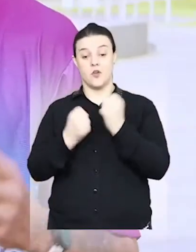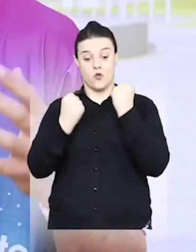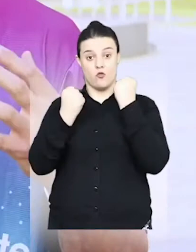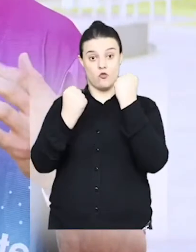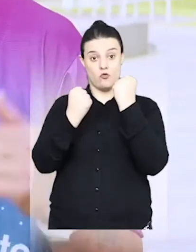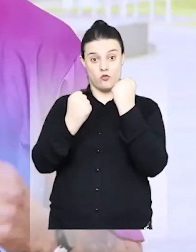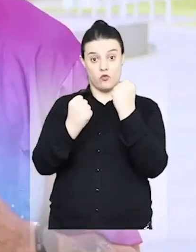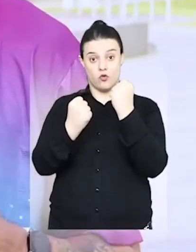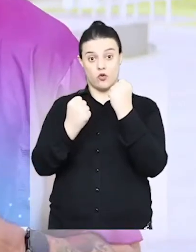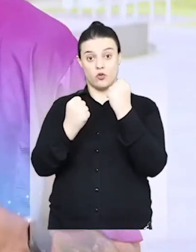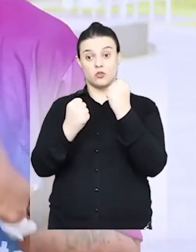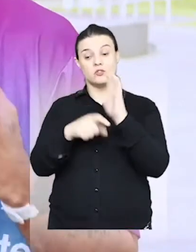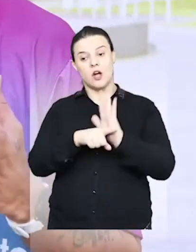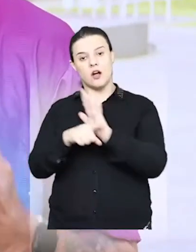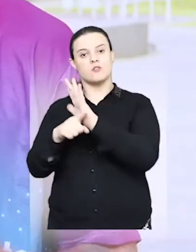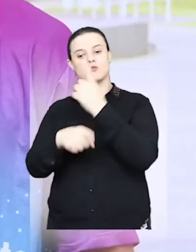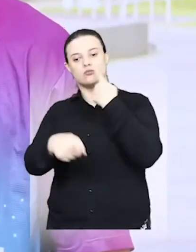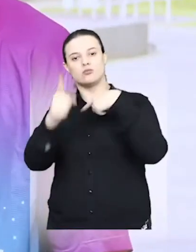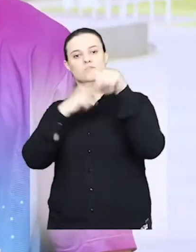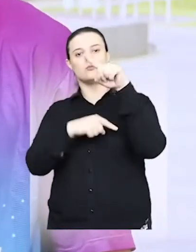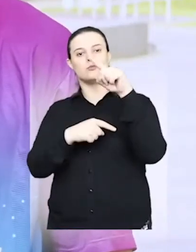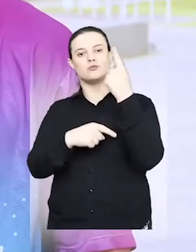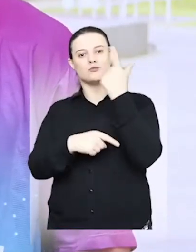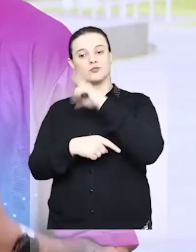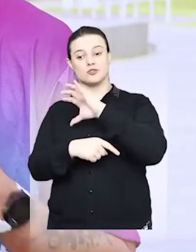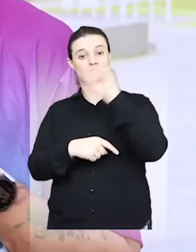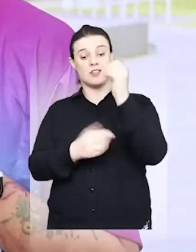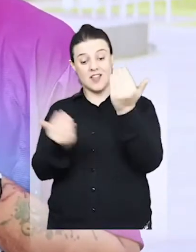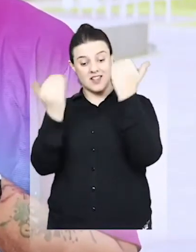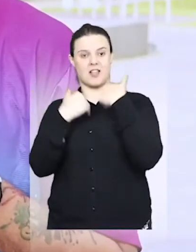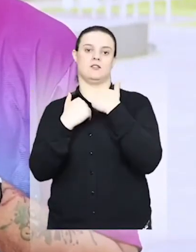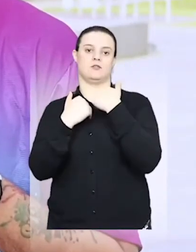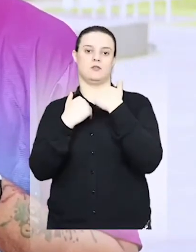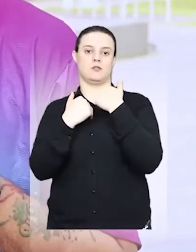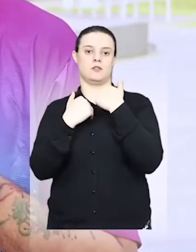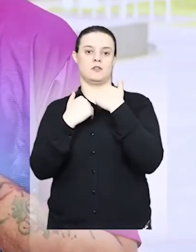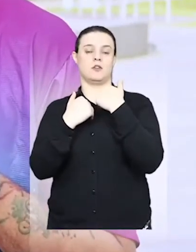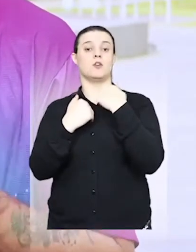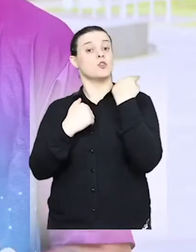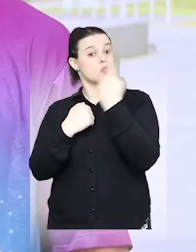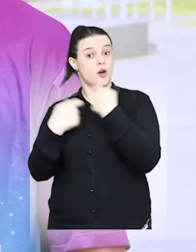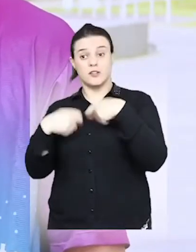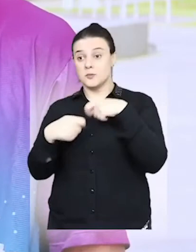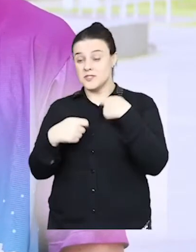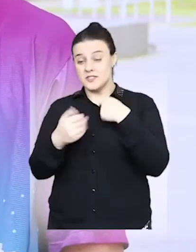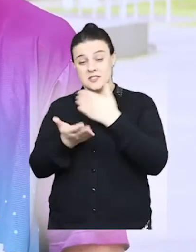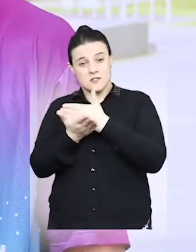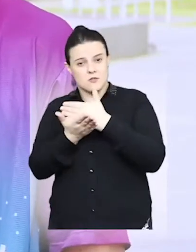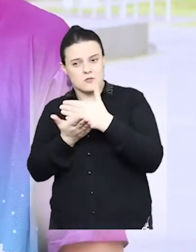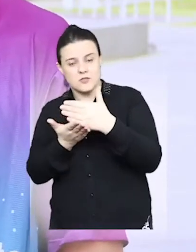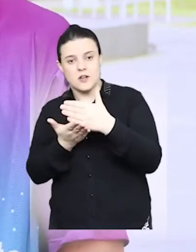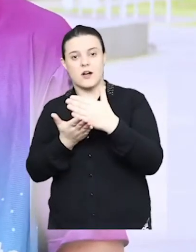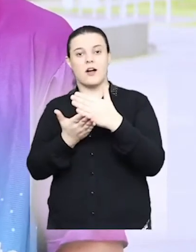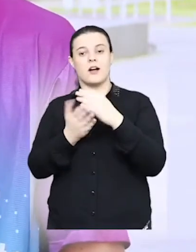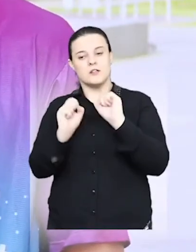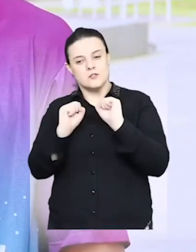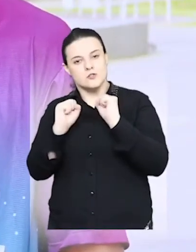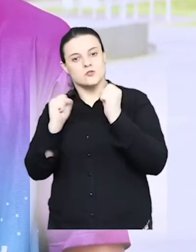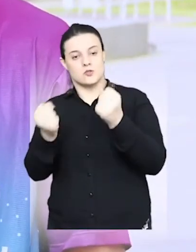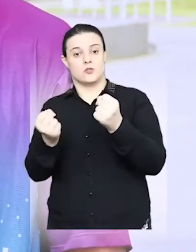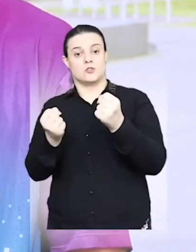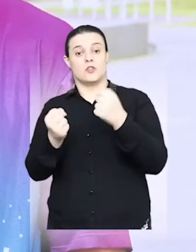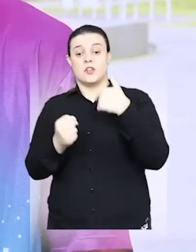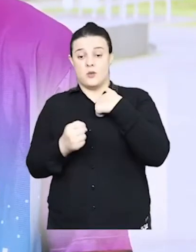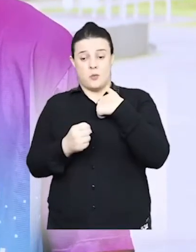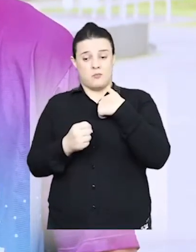A força e a alavanca do sucesso, ele está dentro de nós. Nós que damos o start, nós que apertamos o